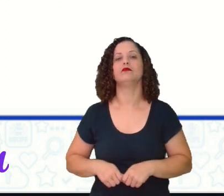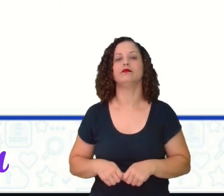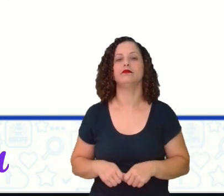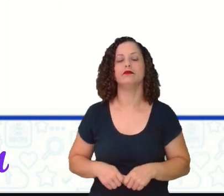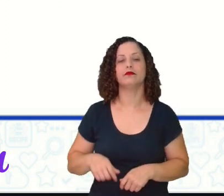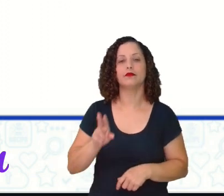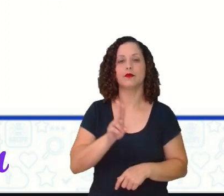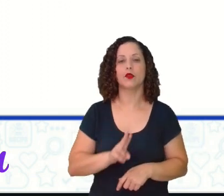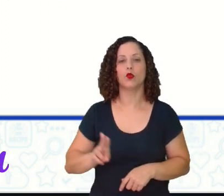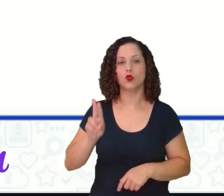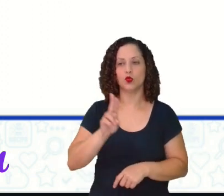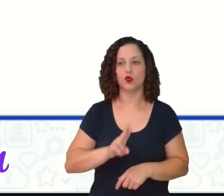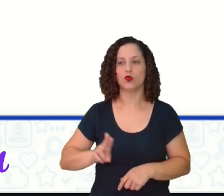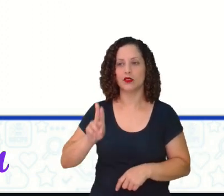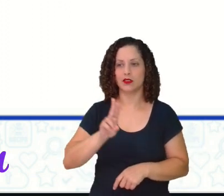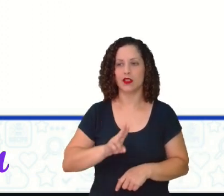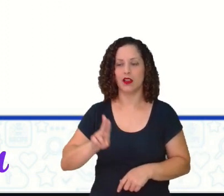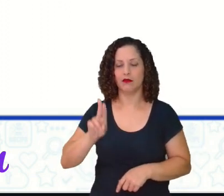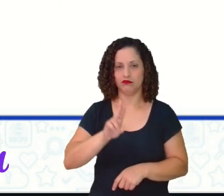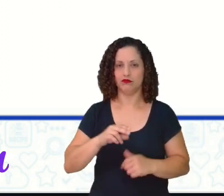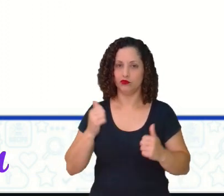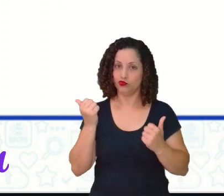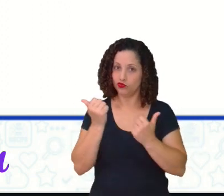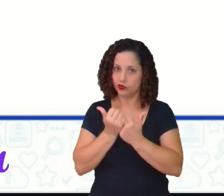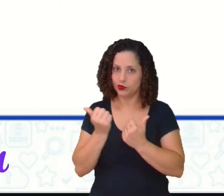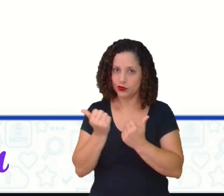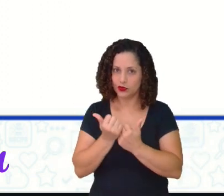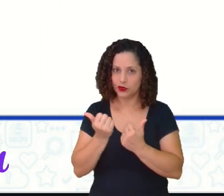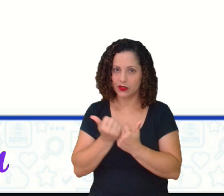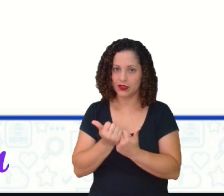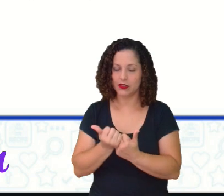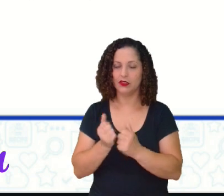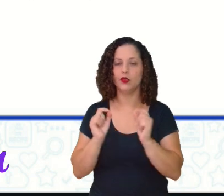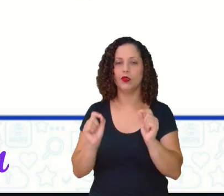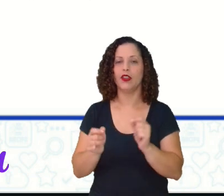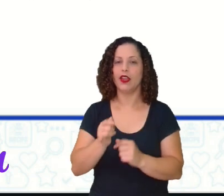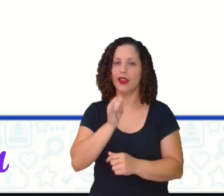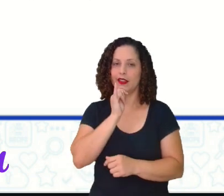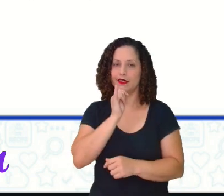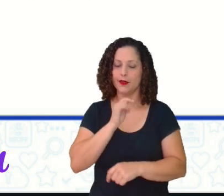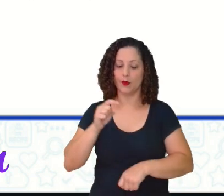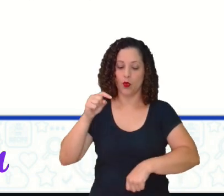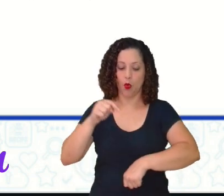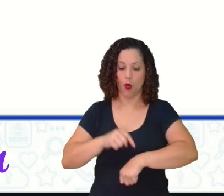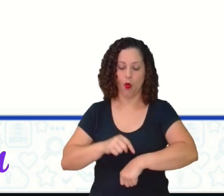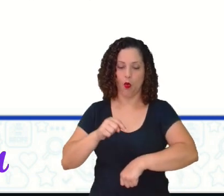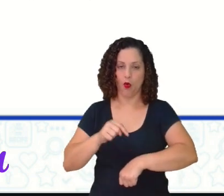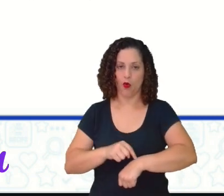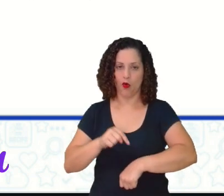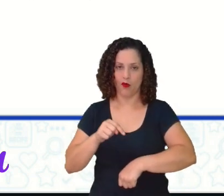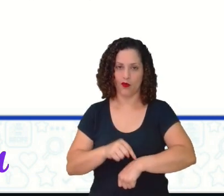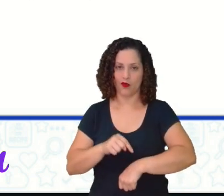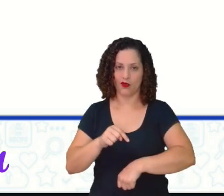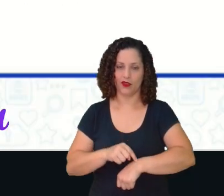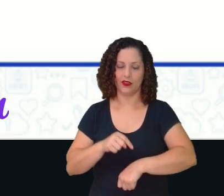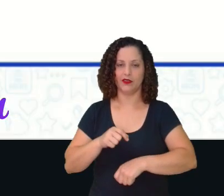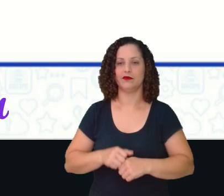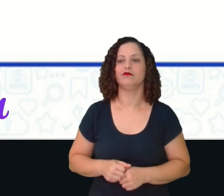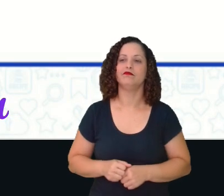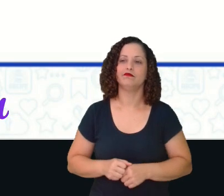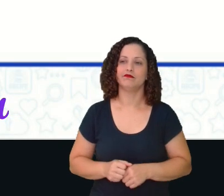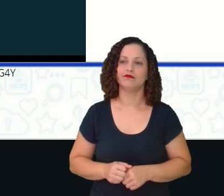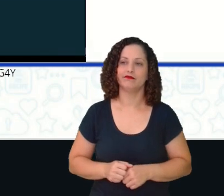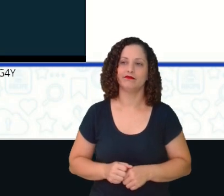artigo indefinido no lugar do numeral, quando é em relação à hora. A hora, viu, minha gente? Então é